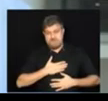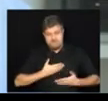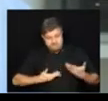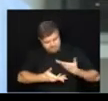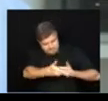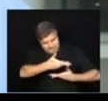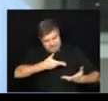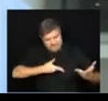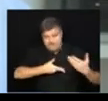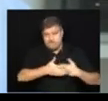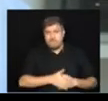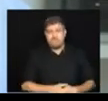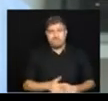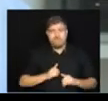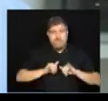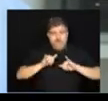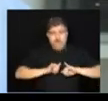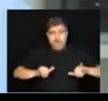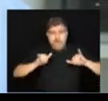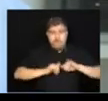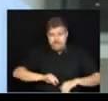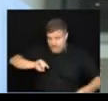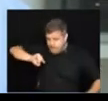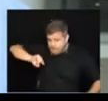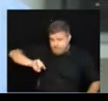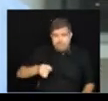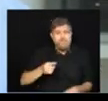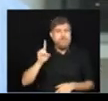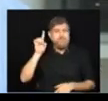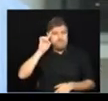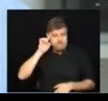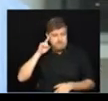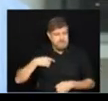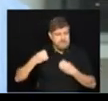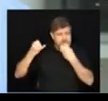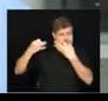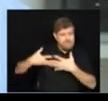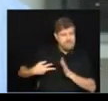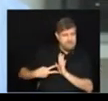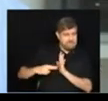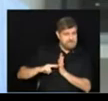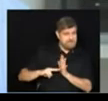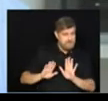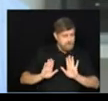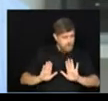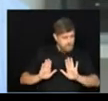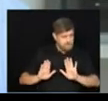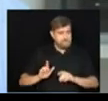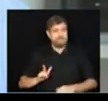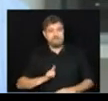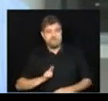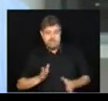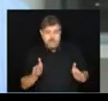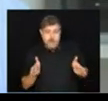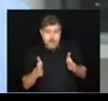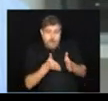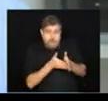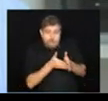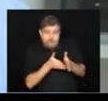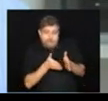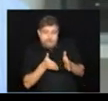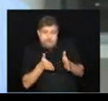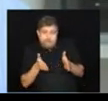A campanha Mil Dias, ela é basicamente explicar o que significa. É o período